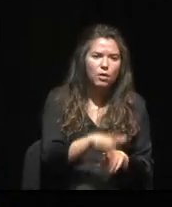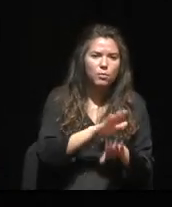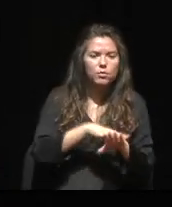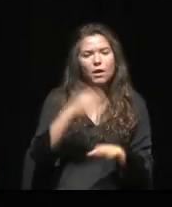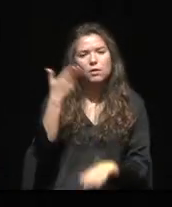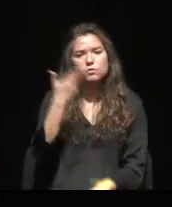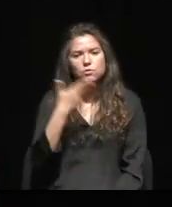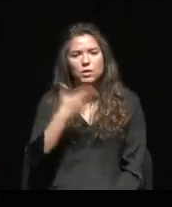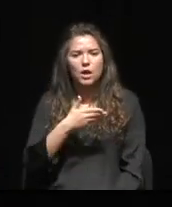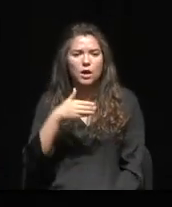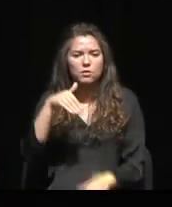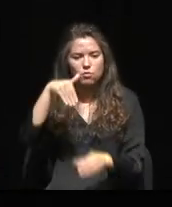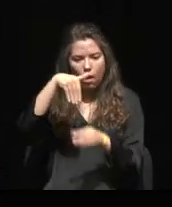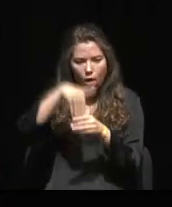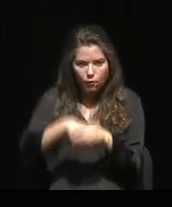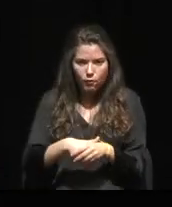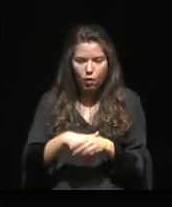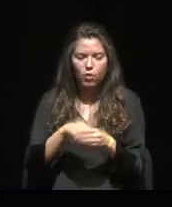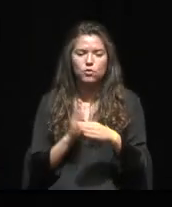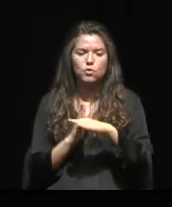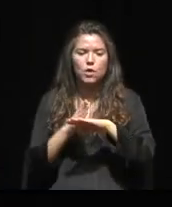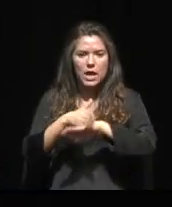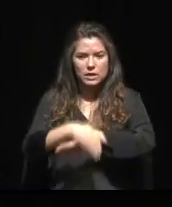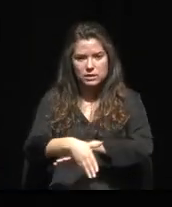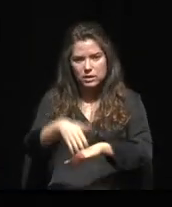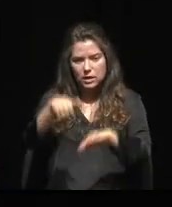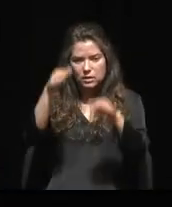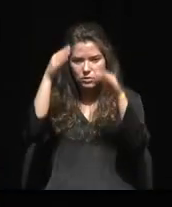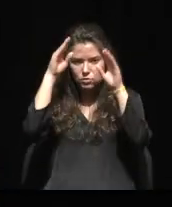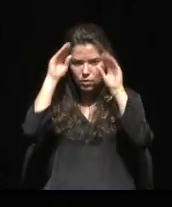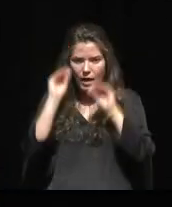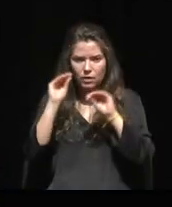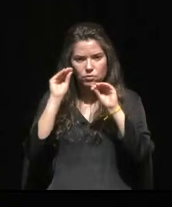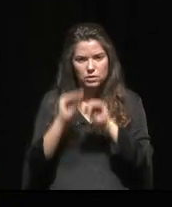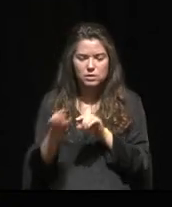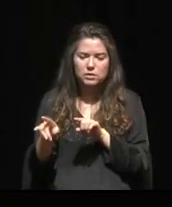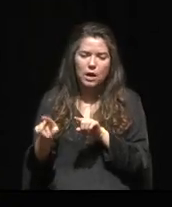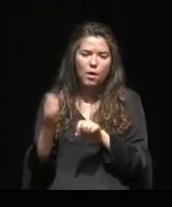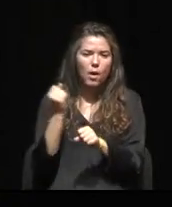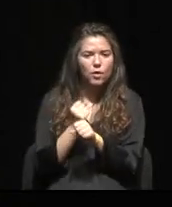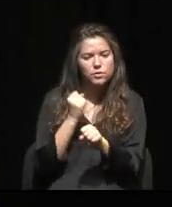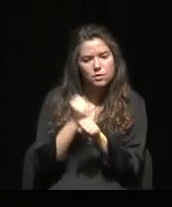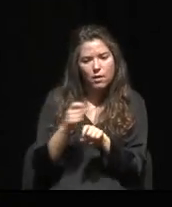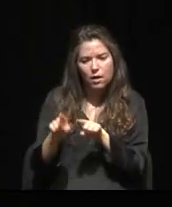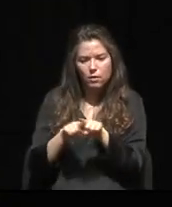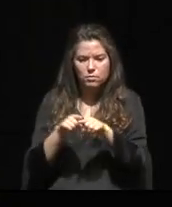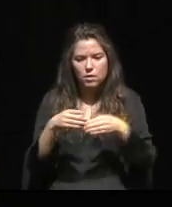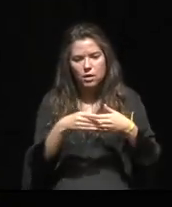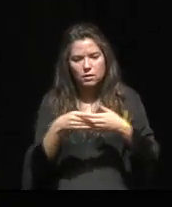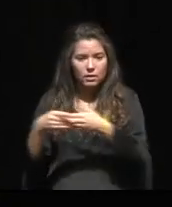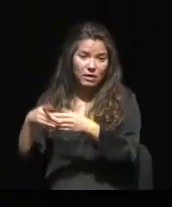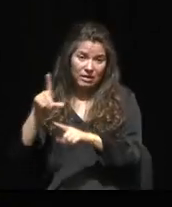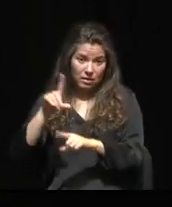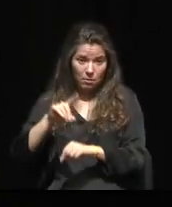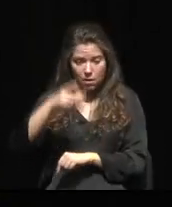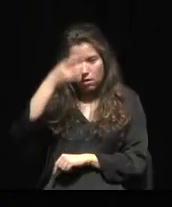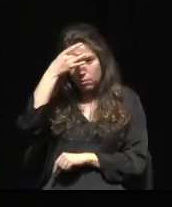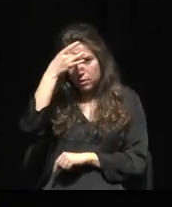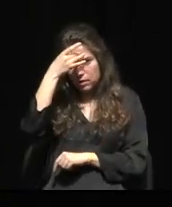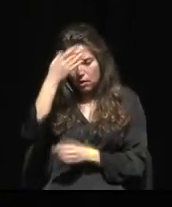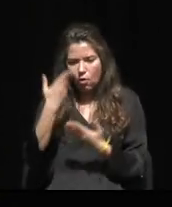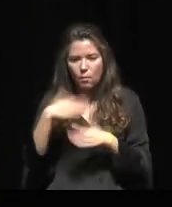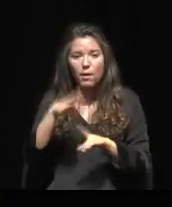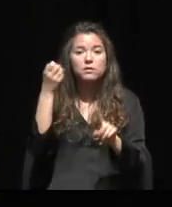direito ao voto no acesso à educação ao trabalho à política à liderança e até mesmo à opinião mas